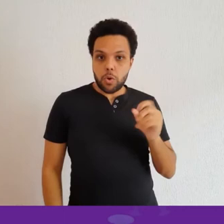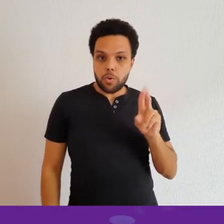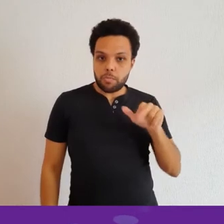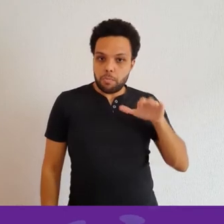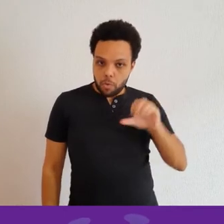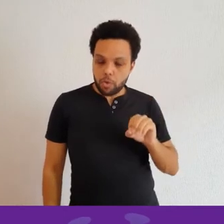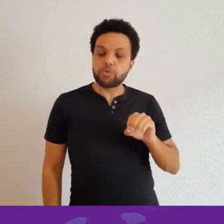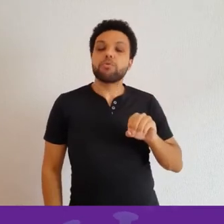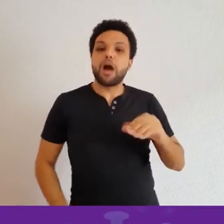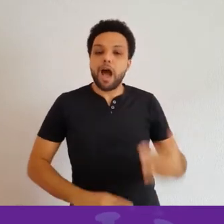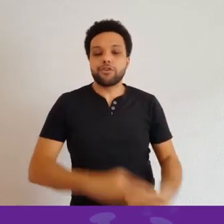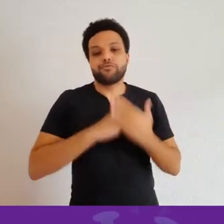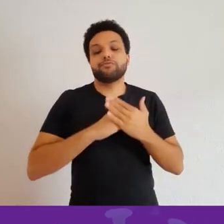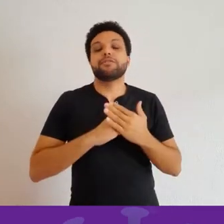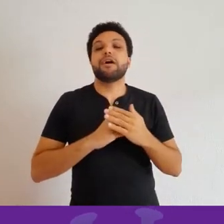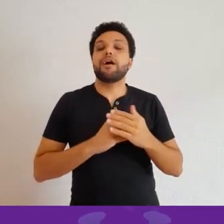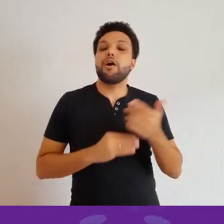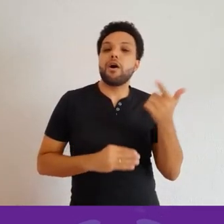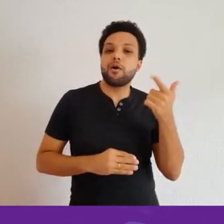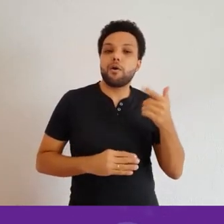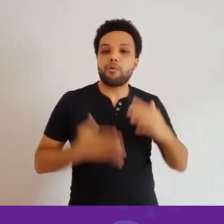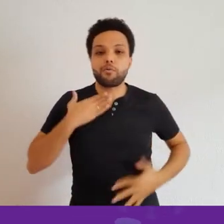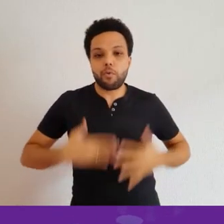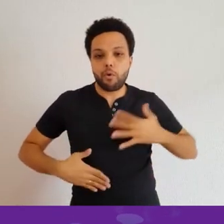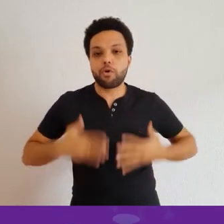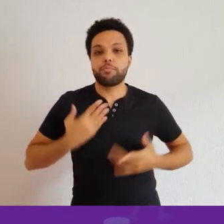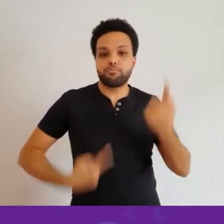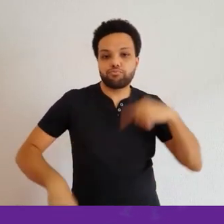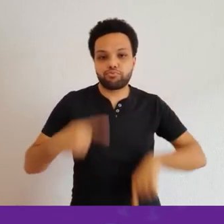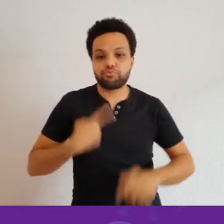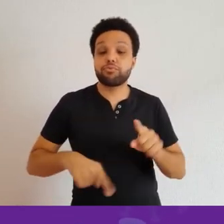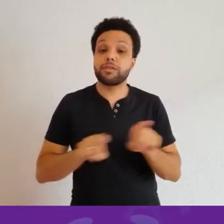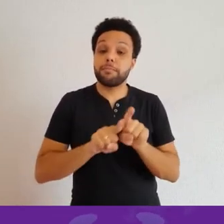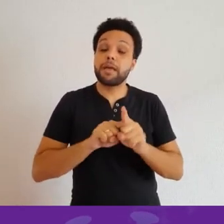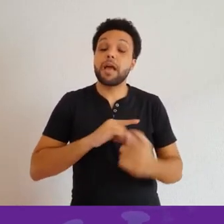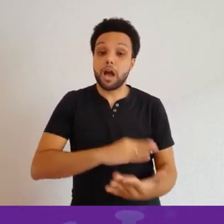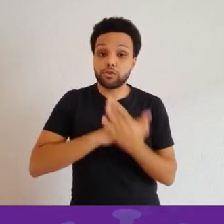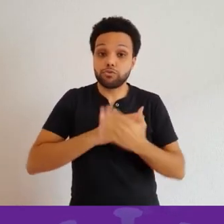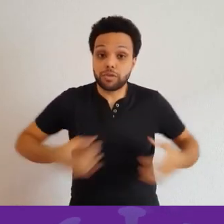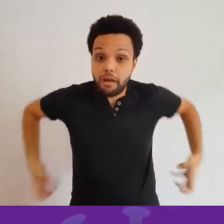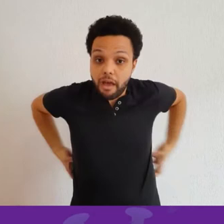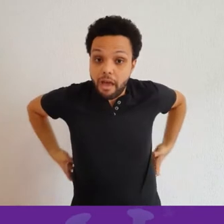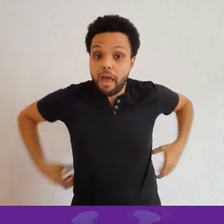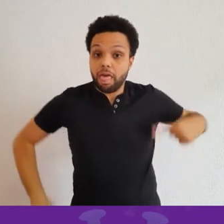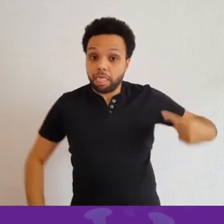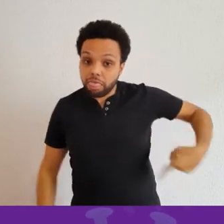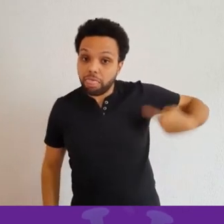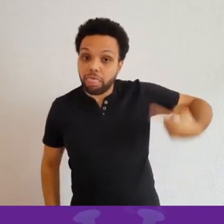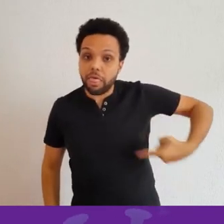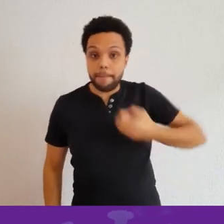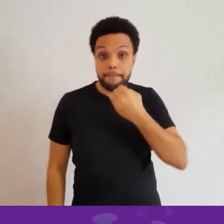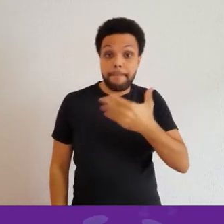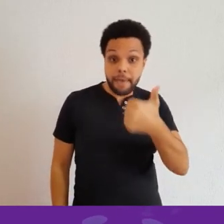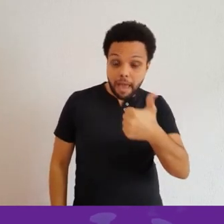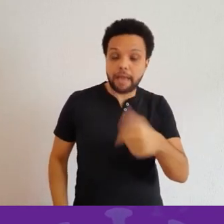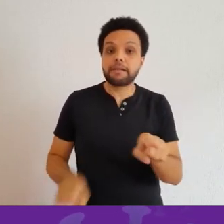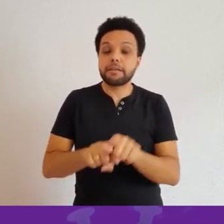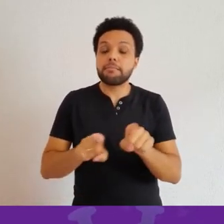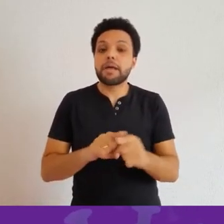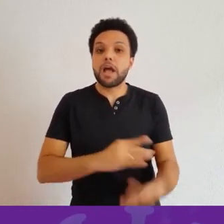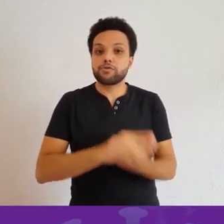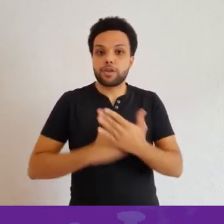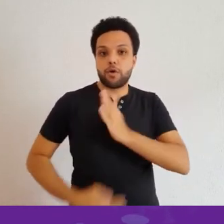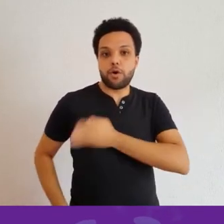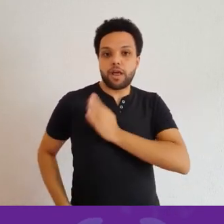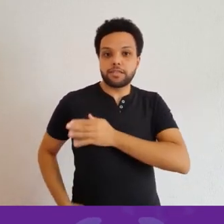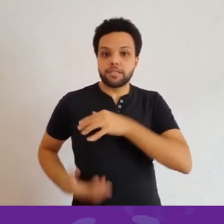funcionamento cardiovascular do organismo o corticoide influencia em algumas funções do rim em várias coisas no organismo